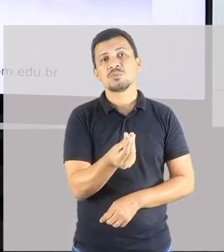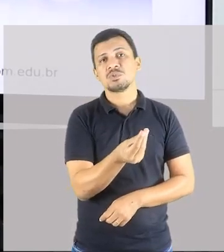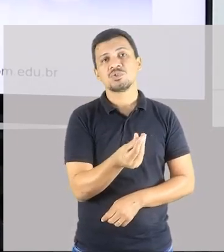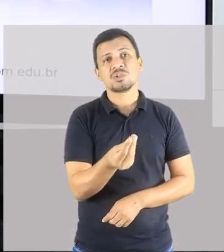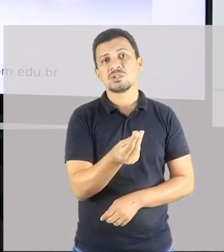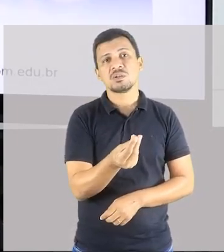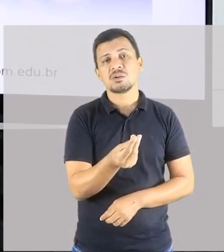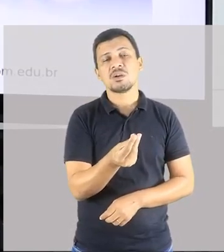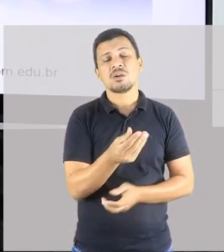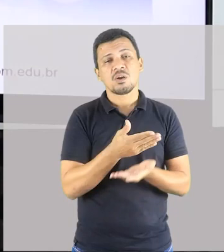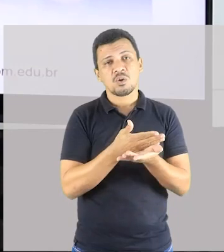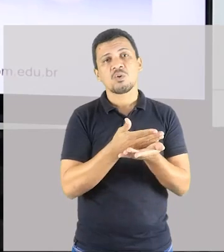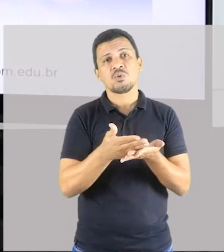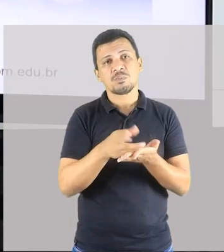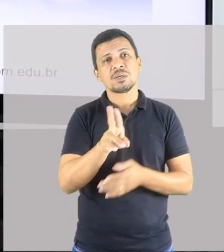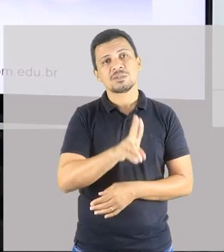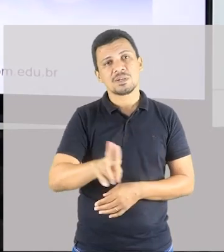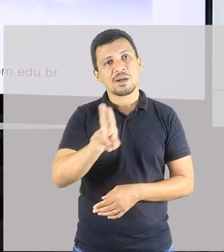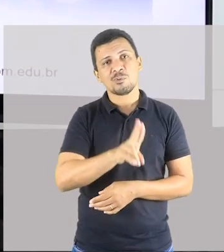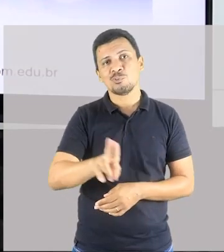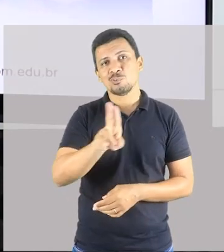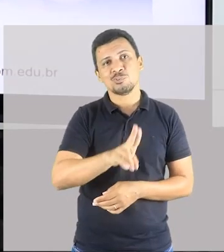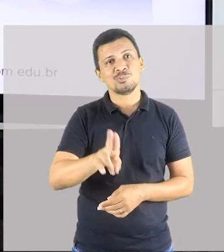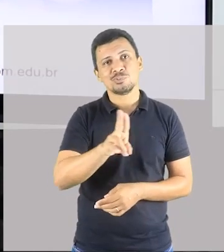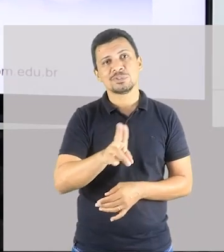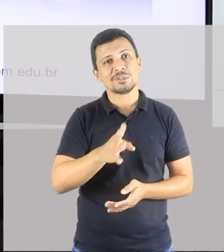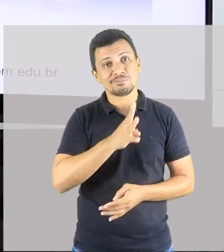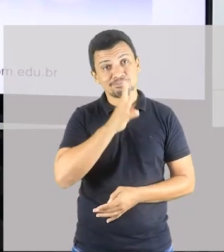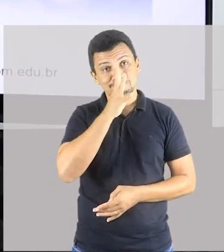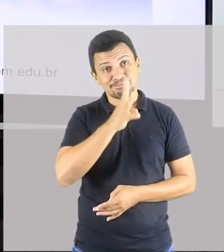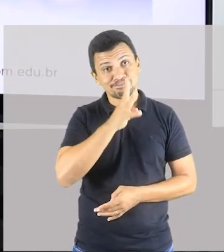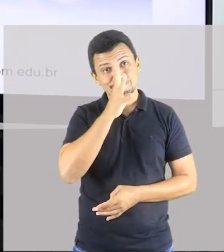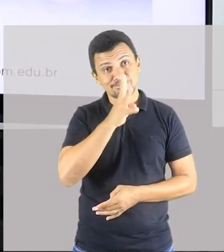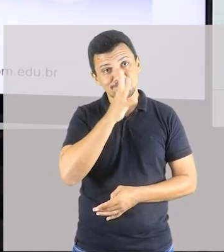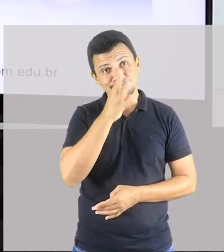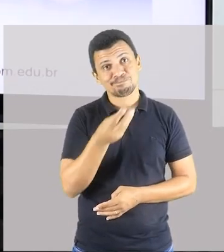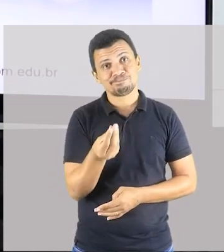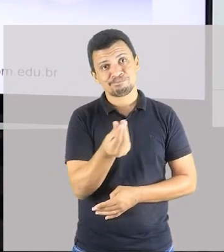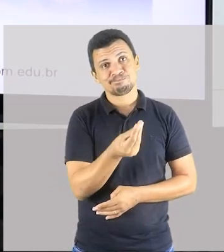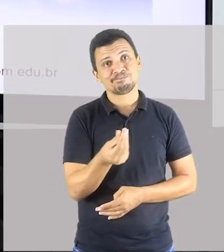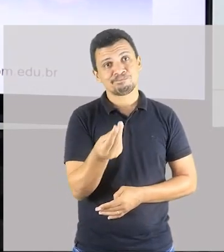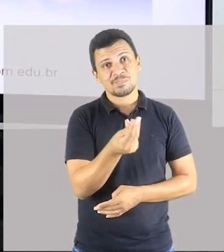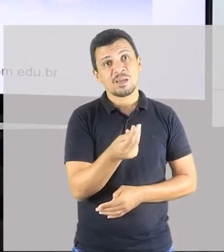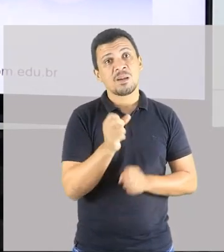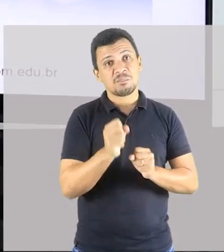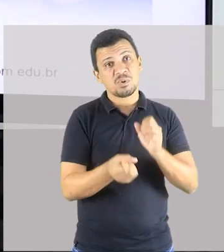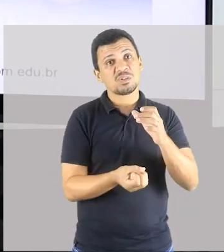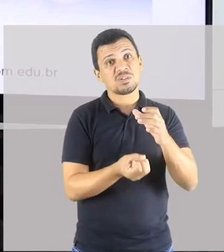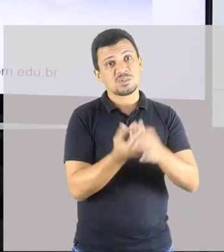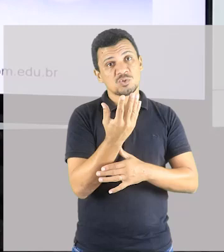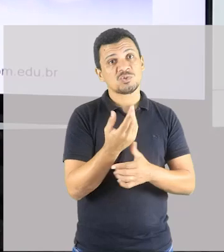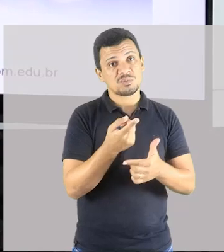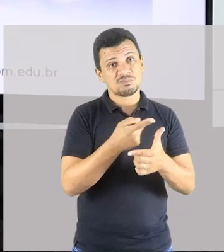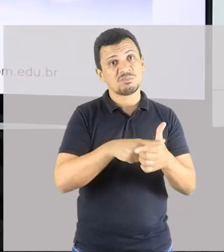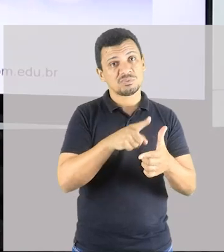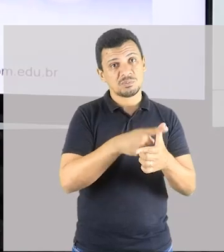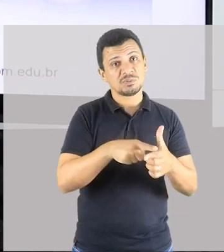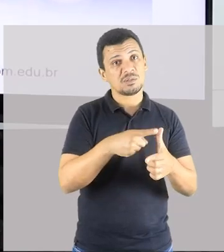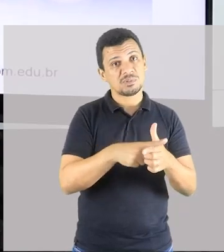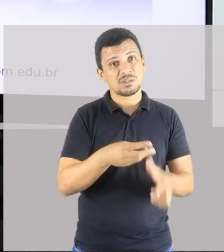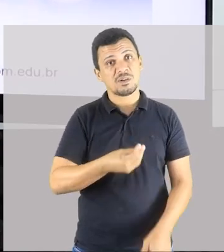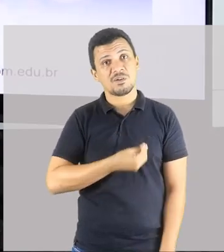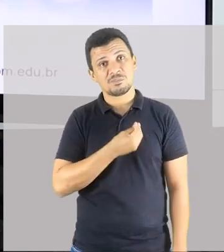e começam a fazer o uso indiscriminado dessa substância que pode gerar vários malefícios para a